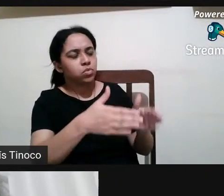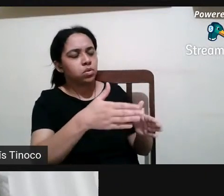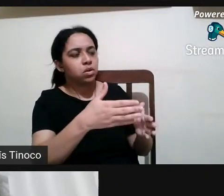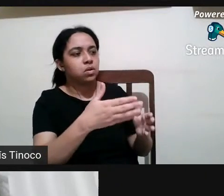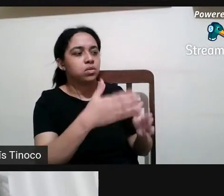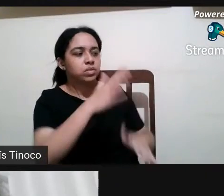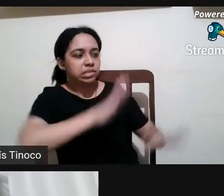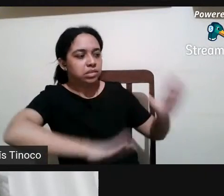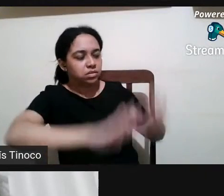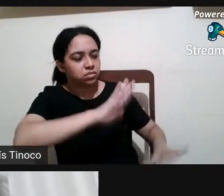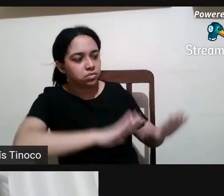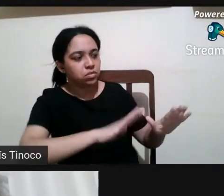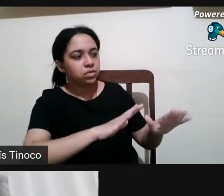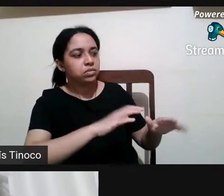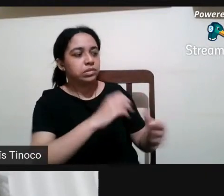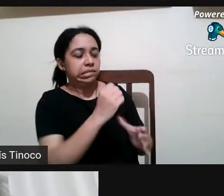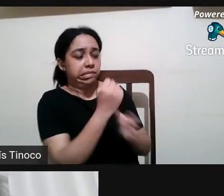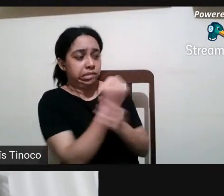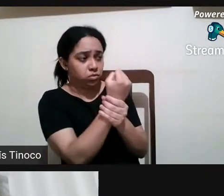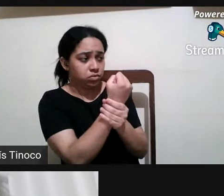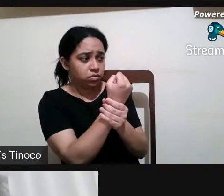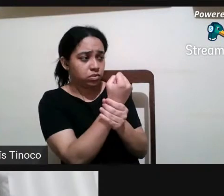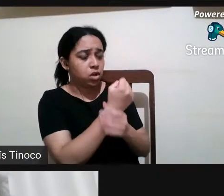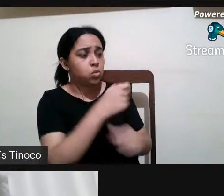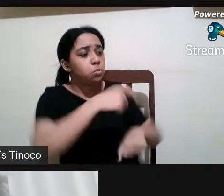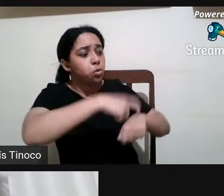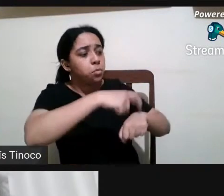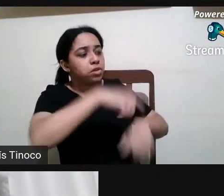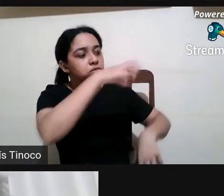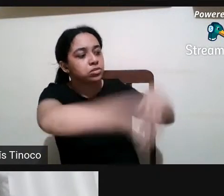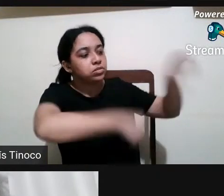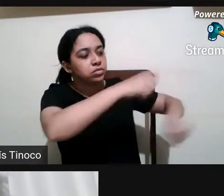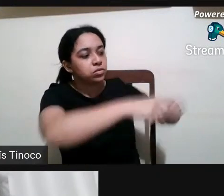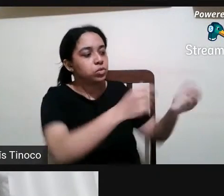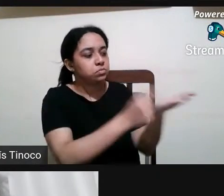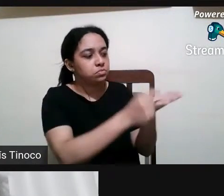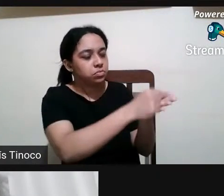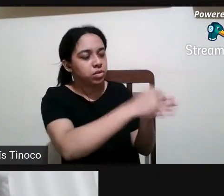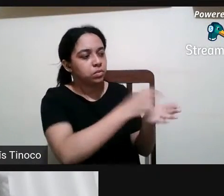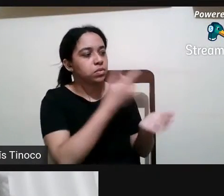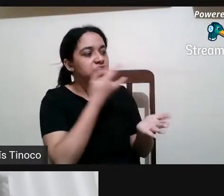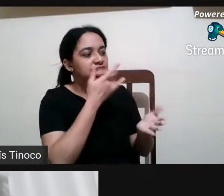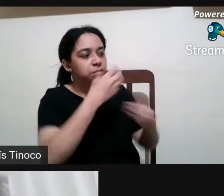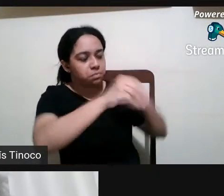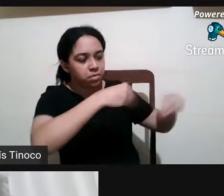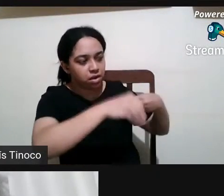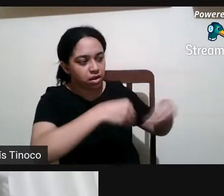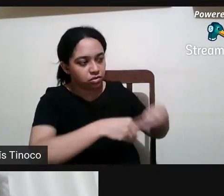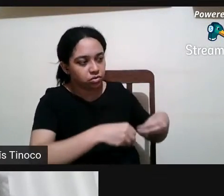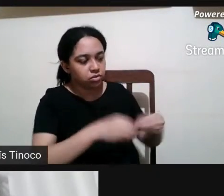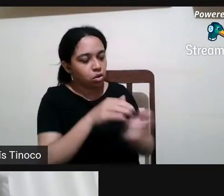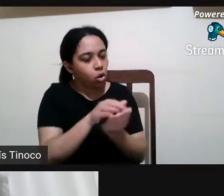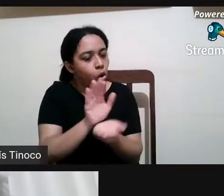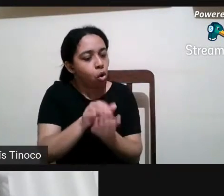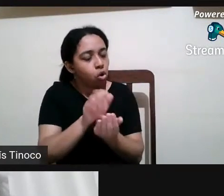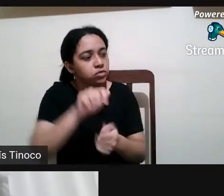à contaminação durante a extração dos microplásticos nas ostras que foram feitas na